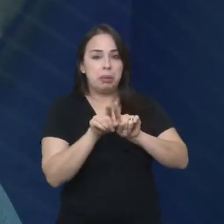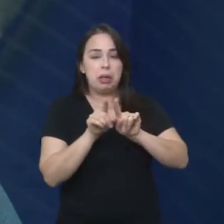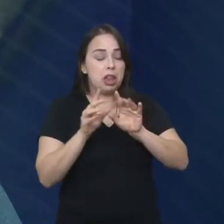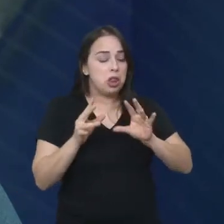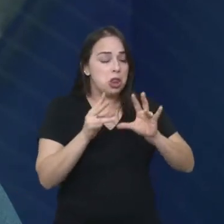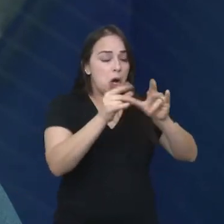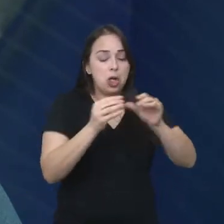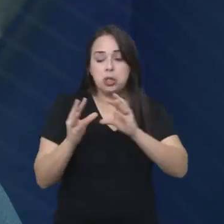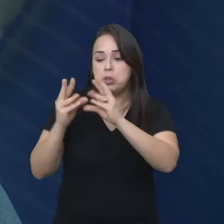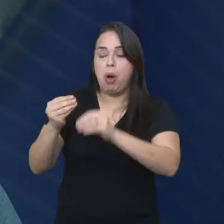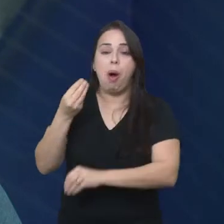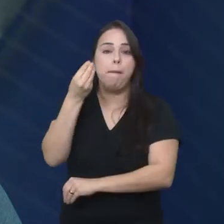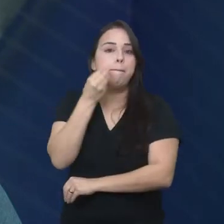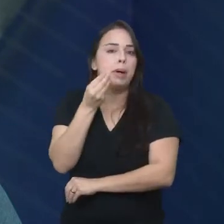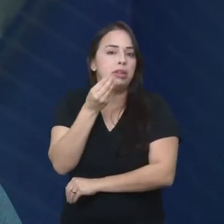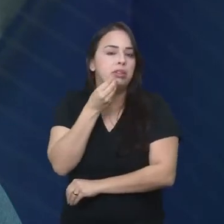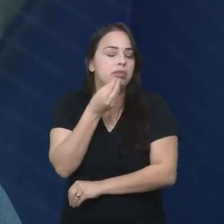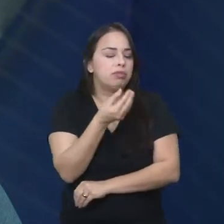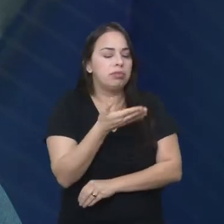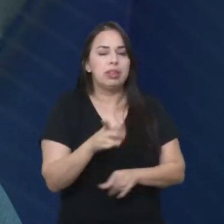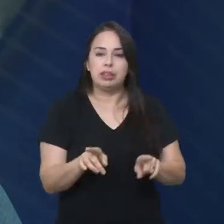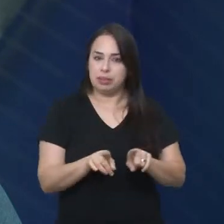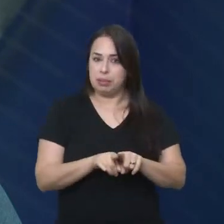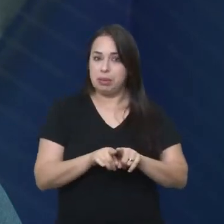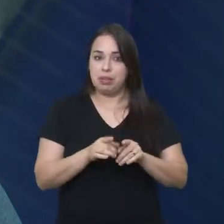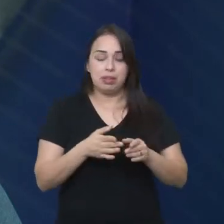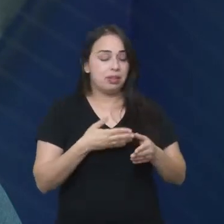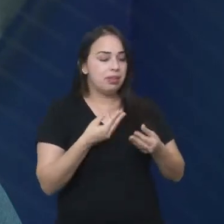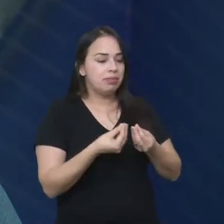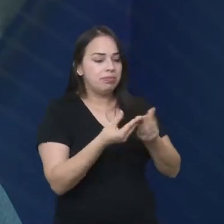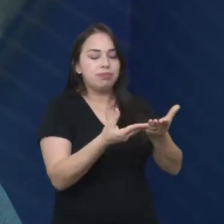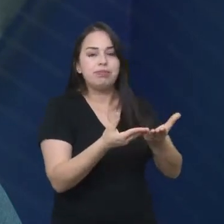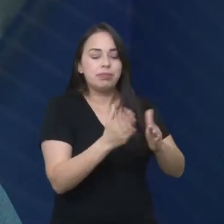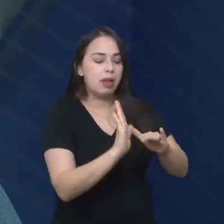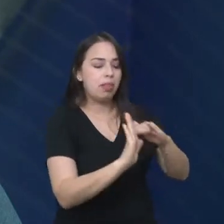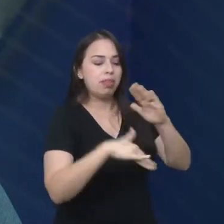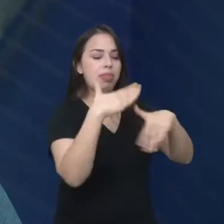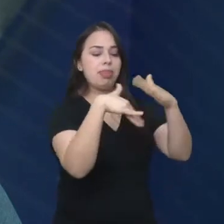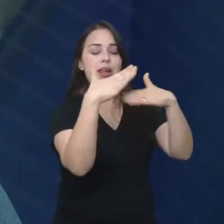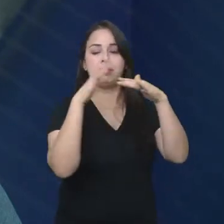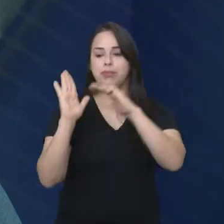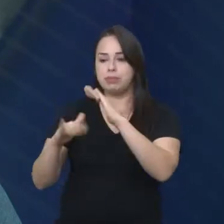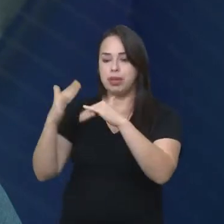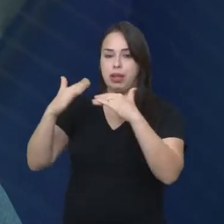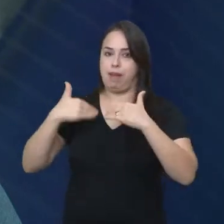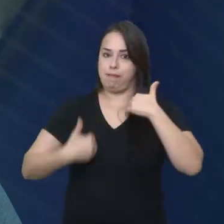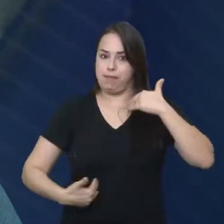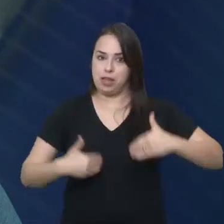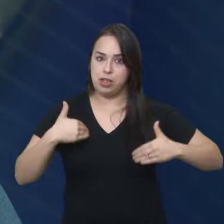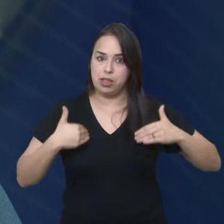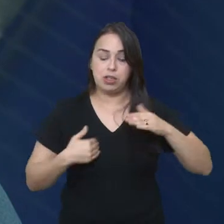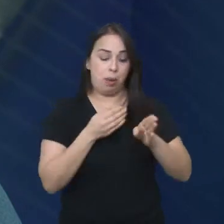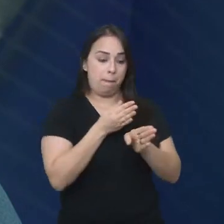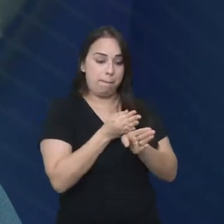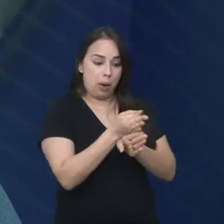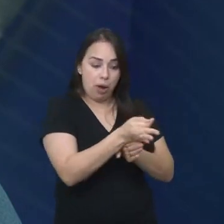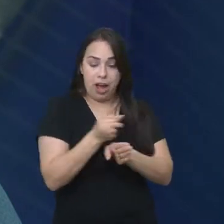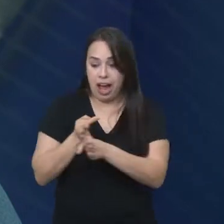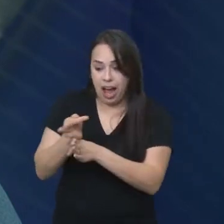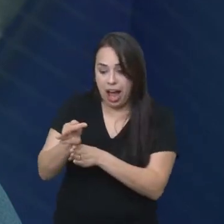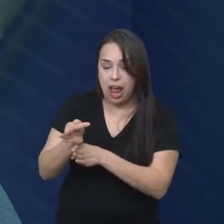meios todas as oportunidades e facilidades a fim de lhes facultar o desenvolvimento físico, mental,